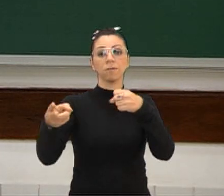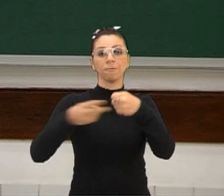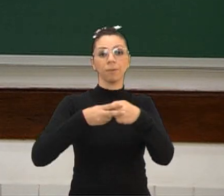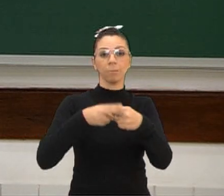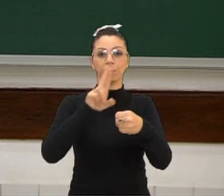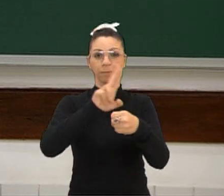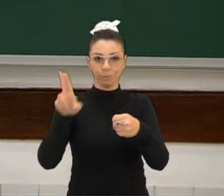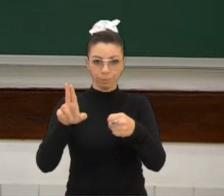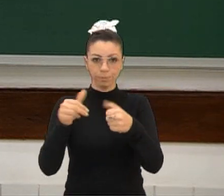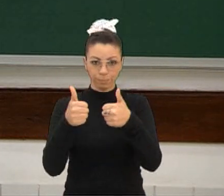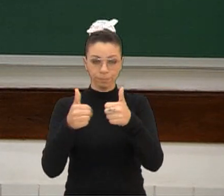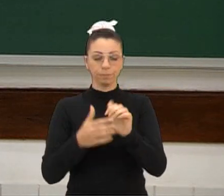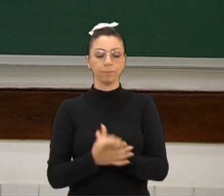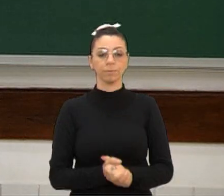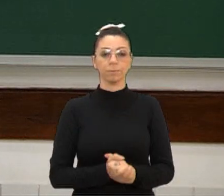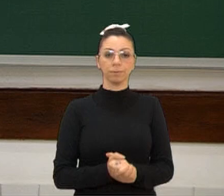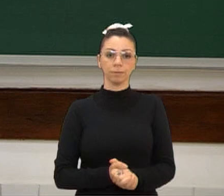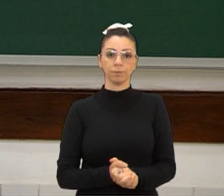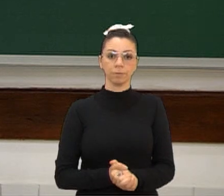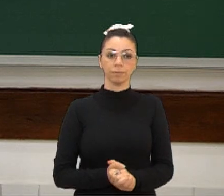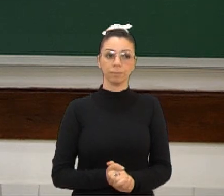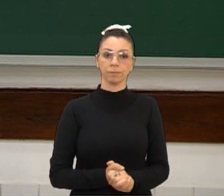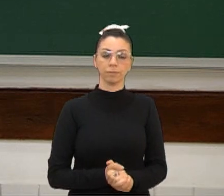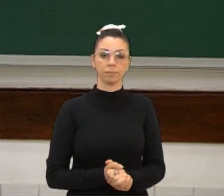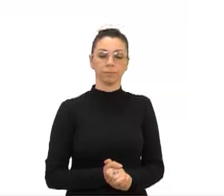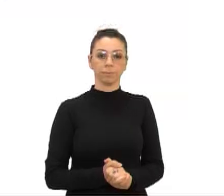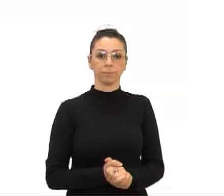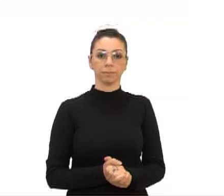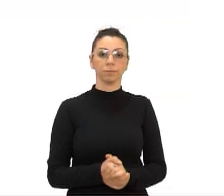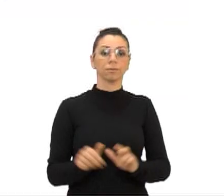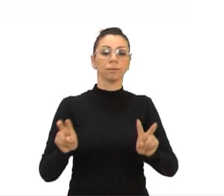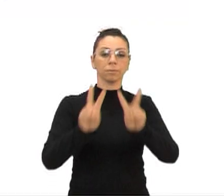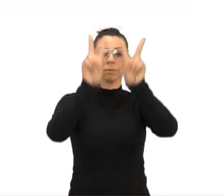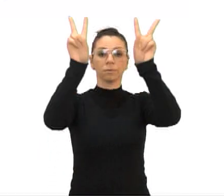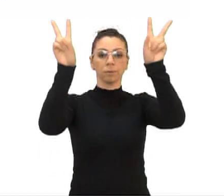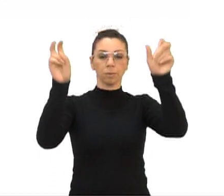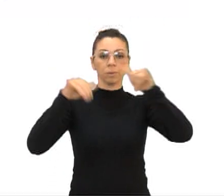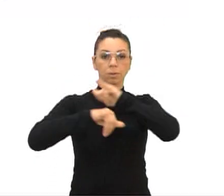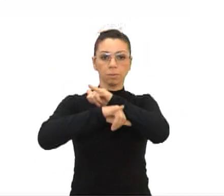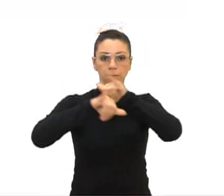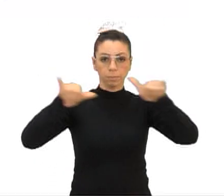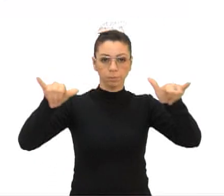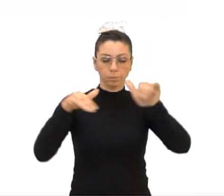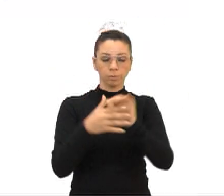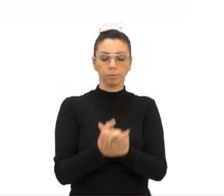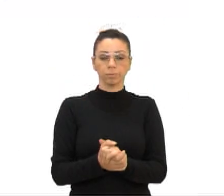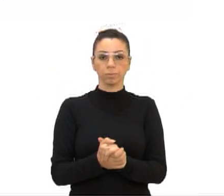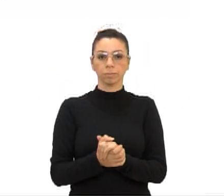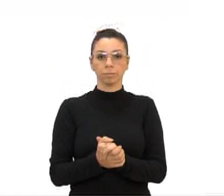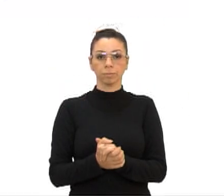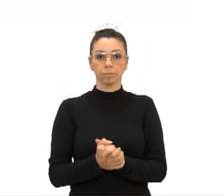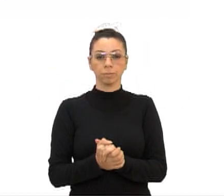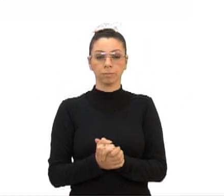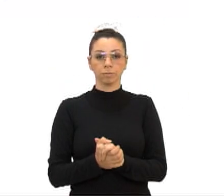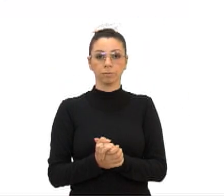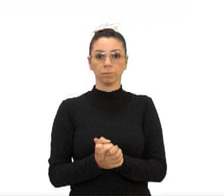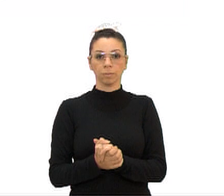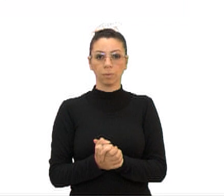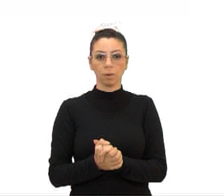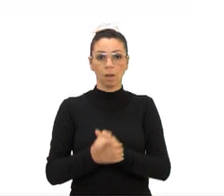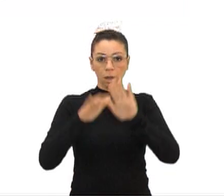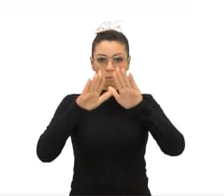nominal. Tenho aqui, o título de uma notícia. Confinamento pode estimular